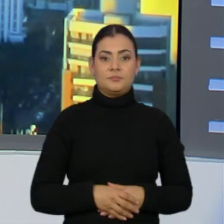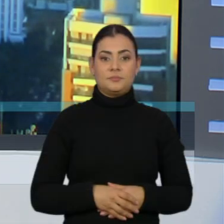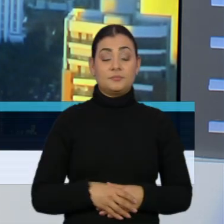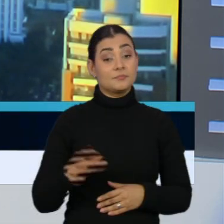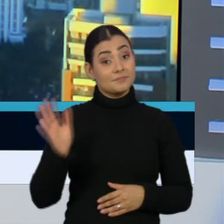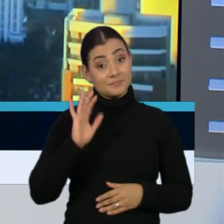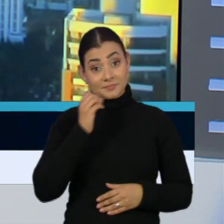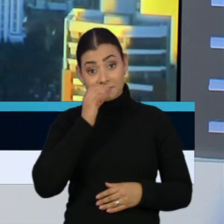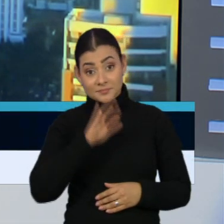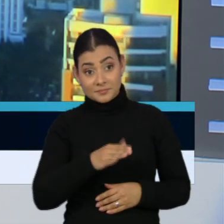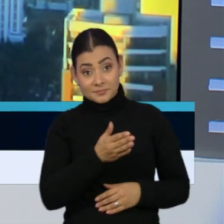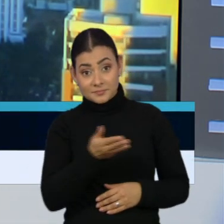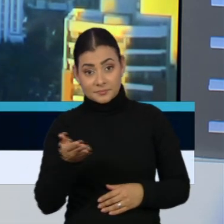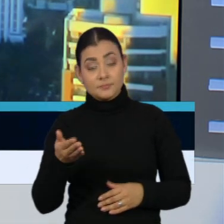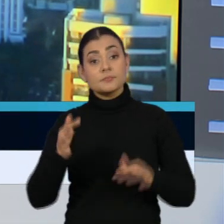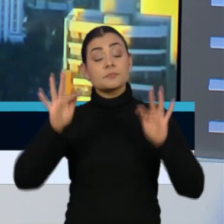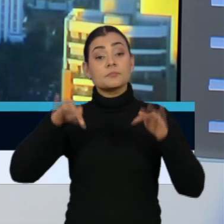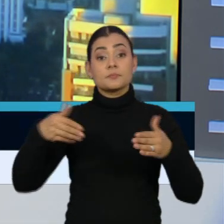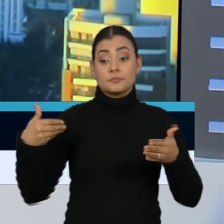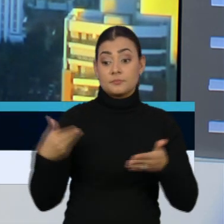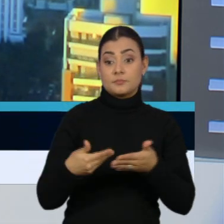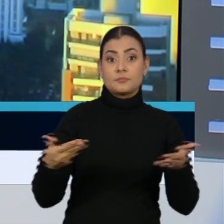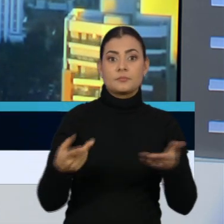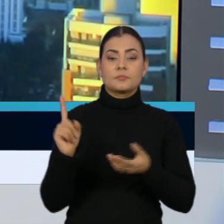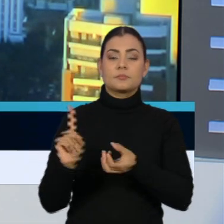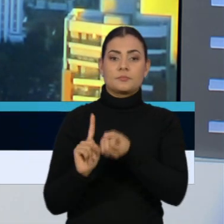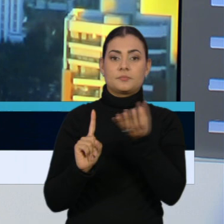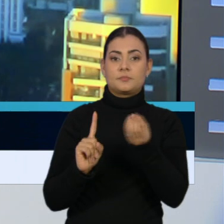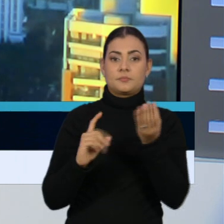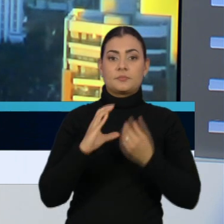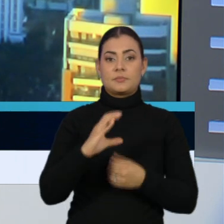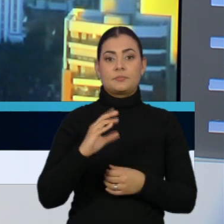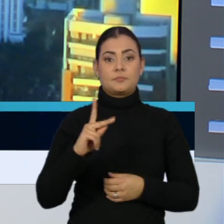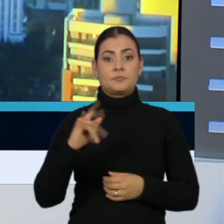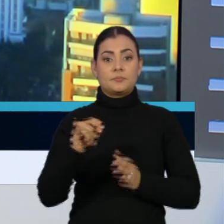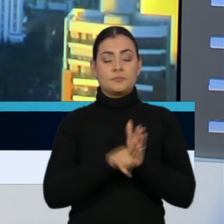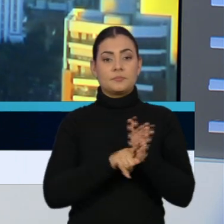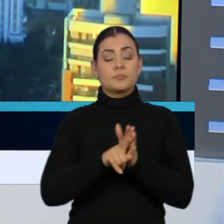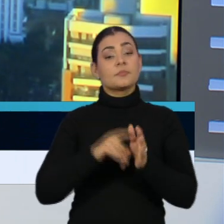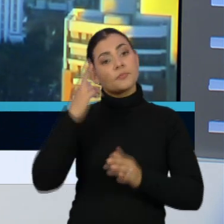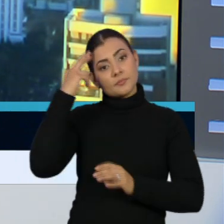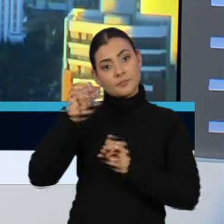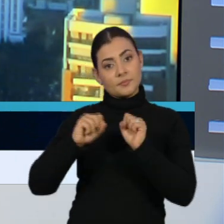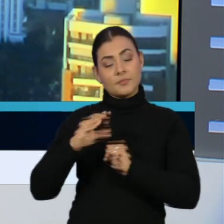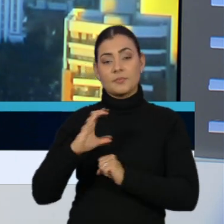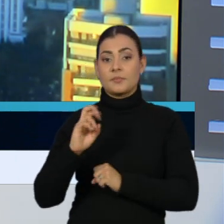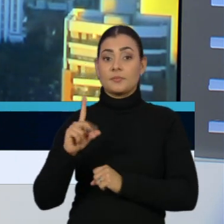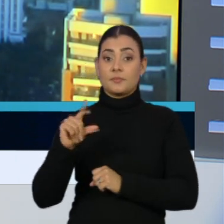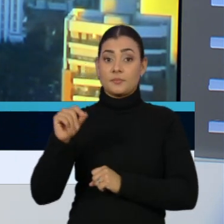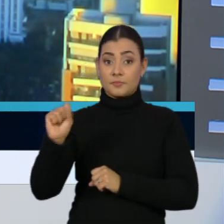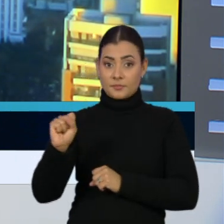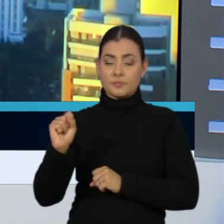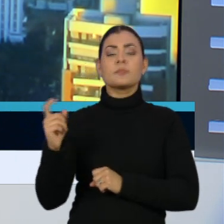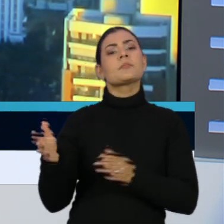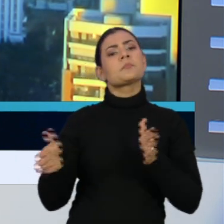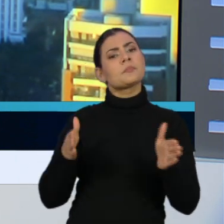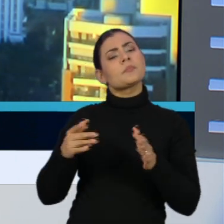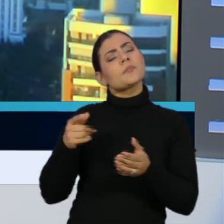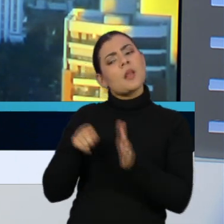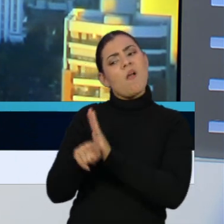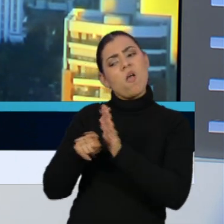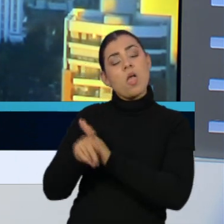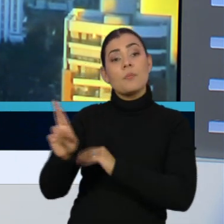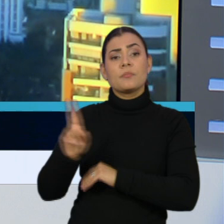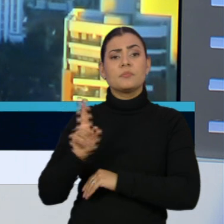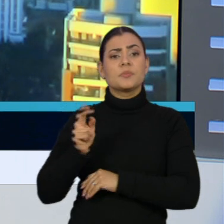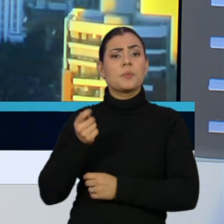Olá, boa tarde. Terminou agora há pouco o depoimento à CPI da pandemia do empresário Carlos Wizard. Durante o interrogatório, o empresário